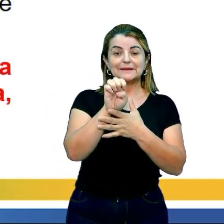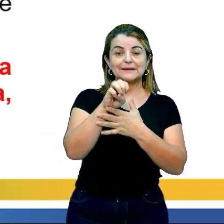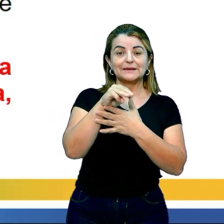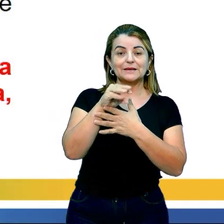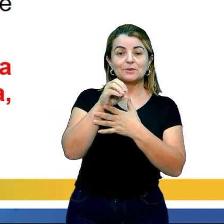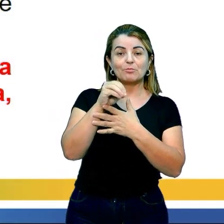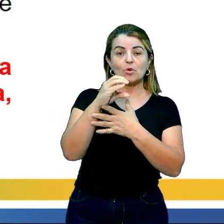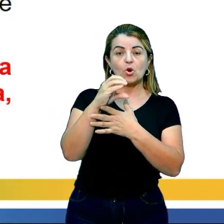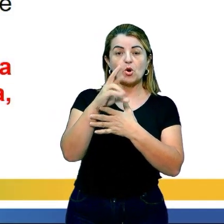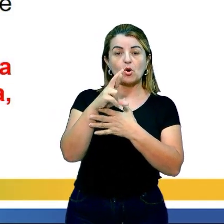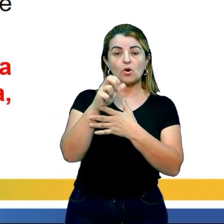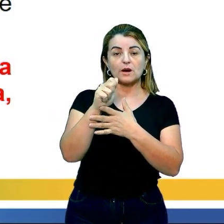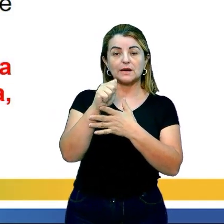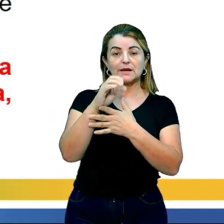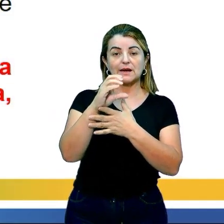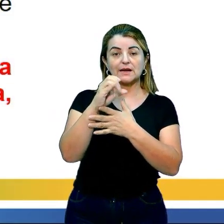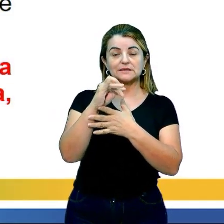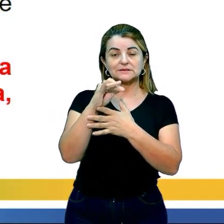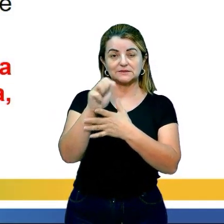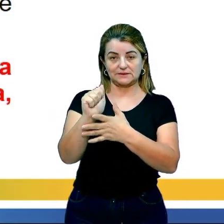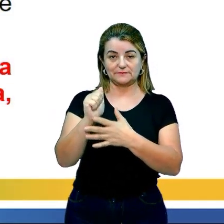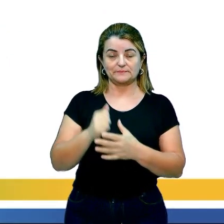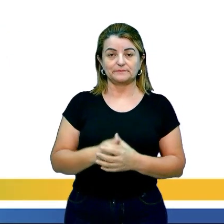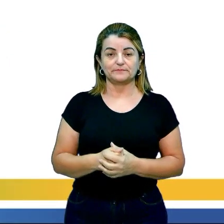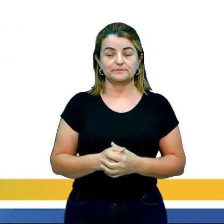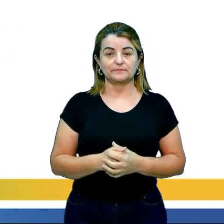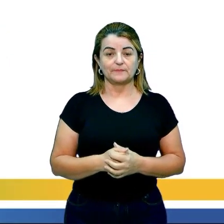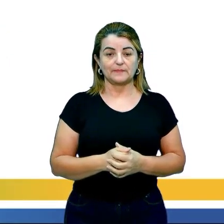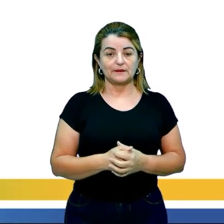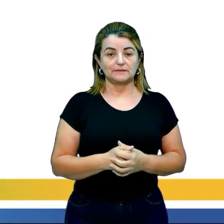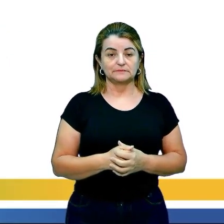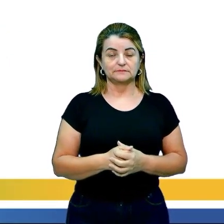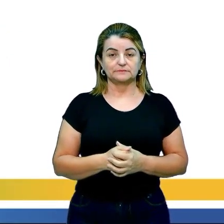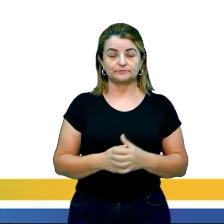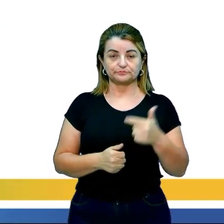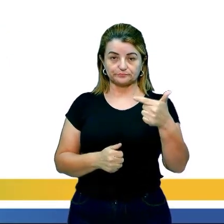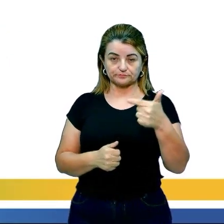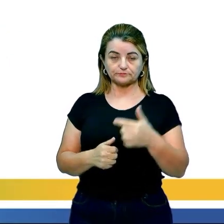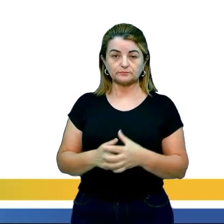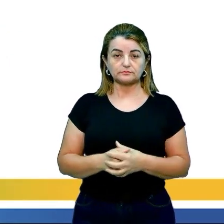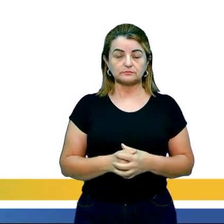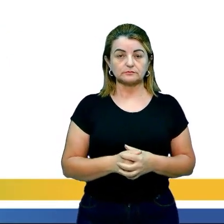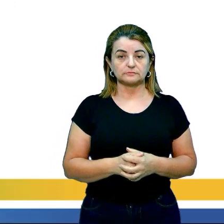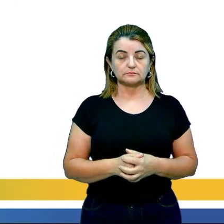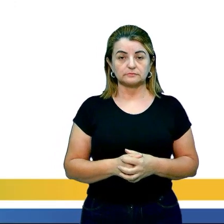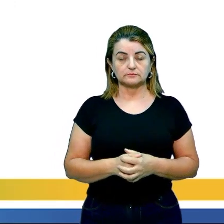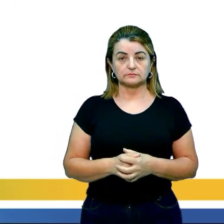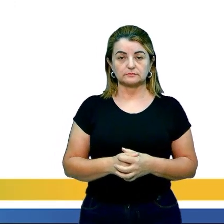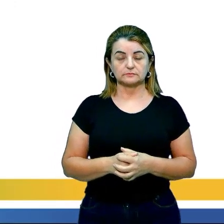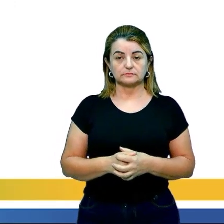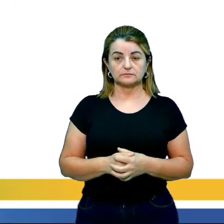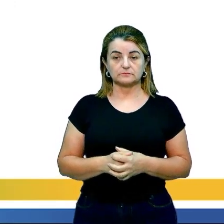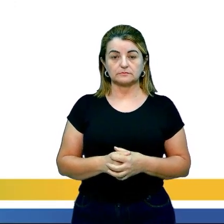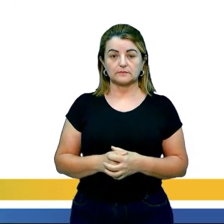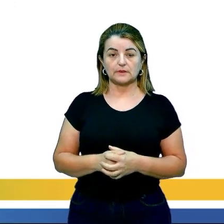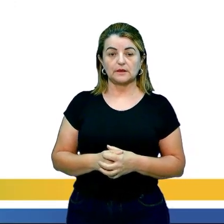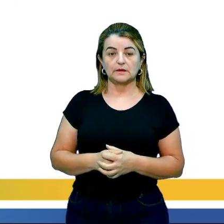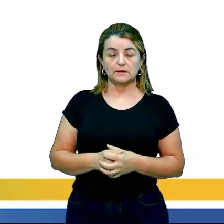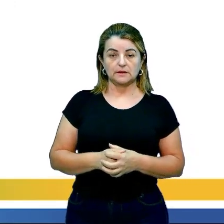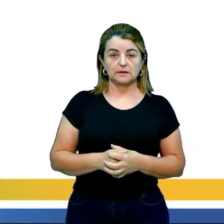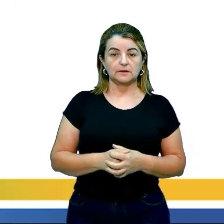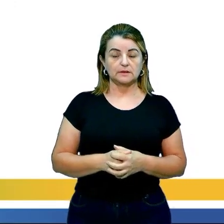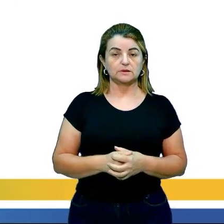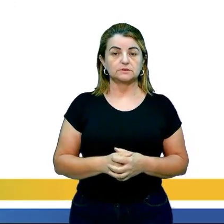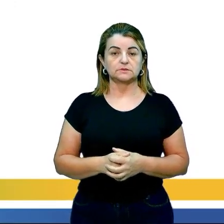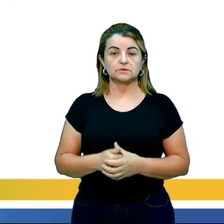direta e indireta para vocês vamos lá questão número 2 do Enem de